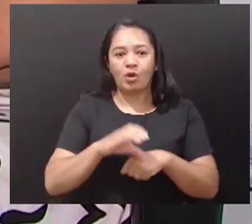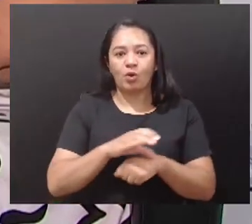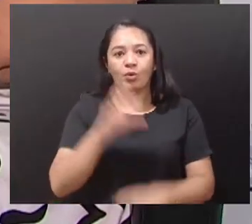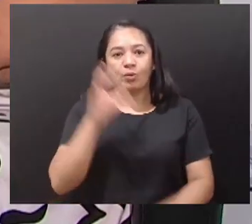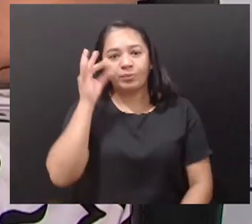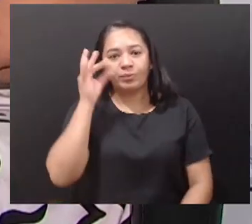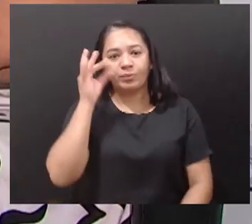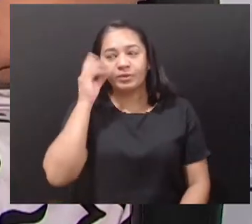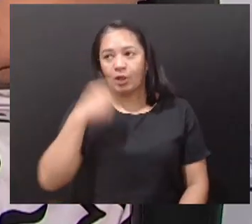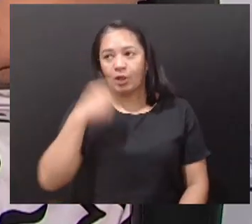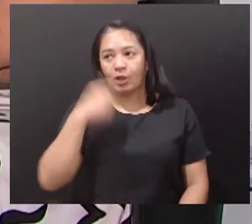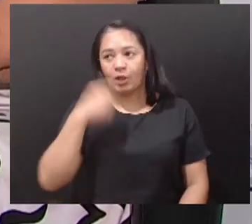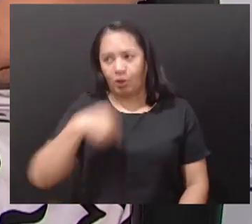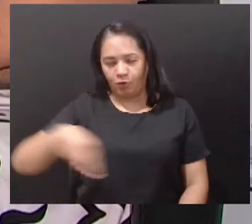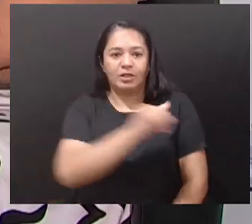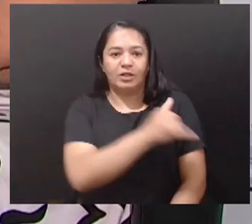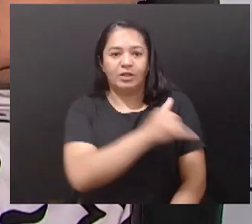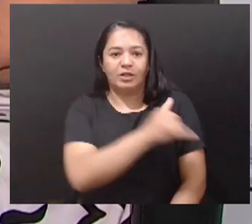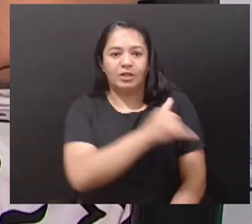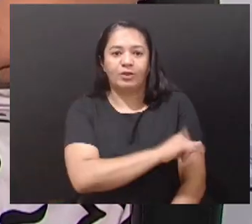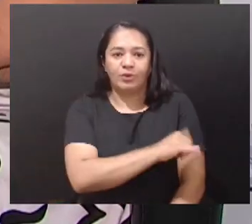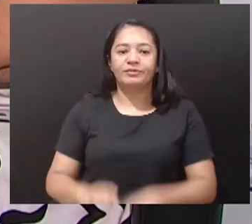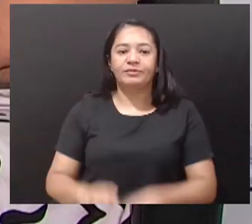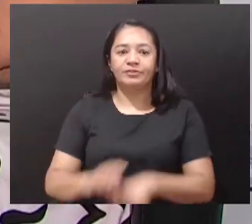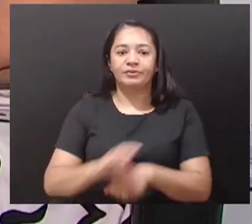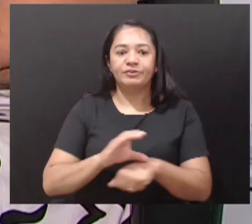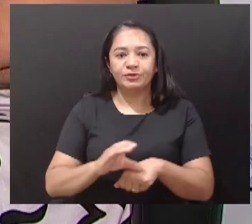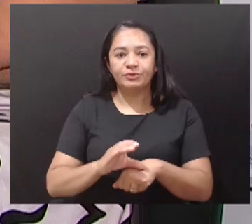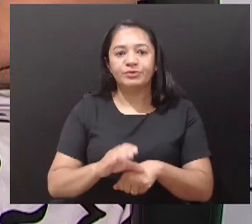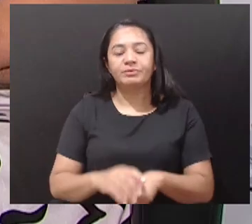Rio, fiz um curso na Cacheados, mas